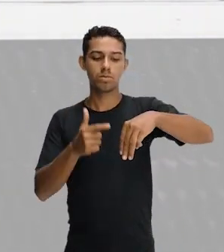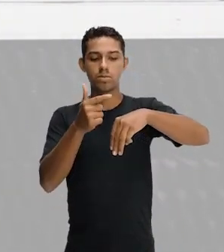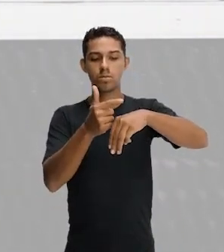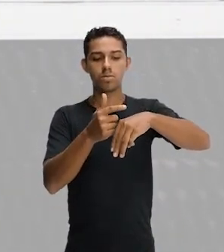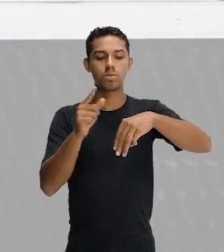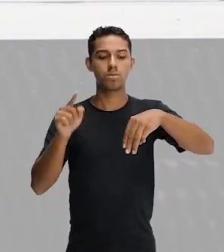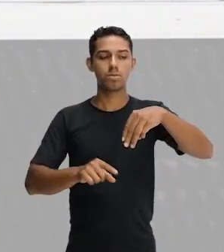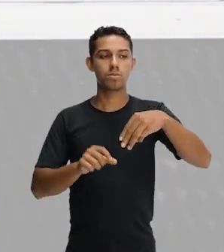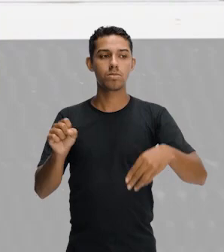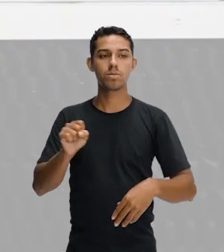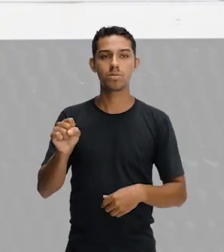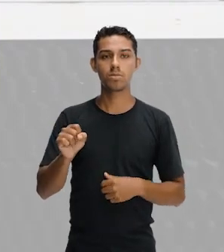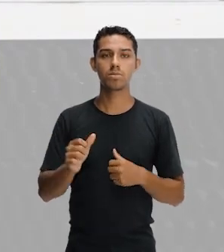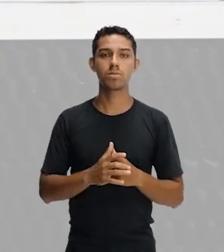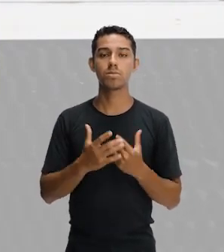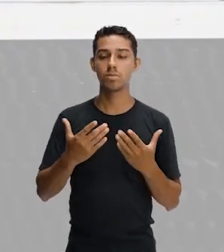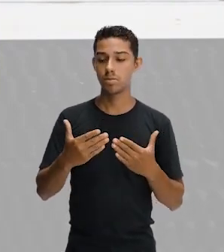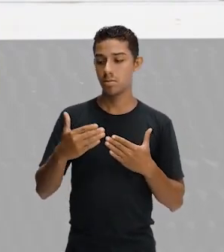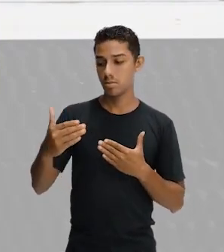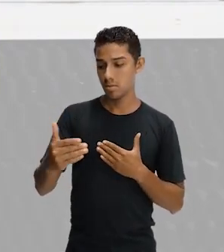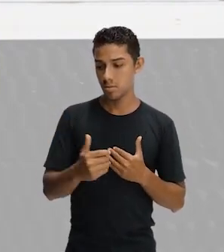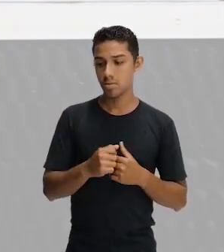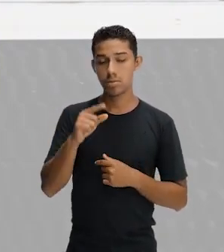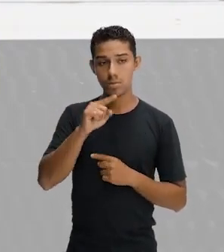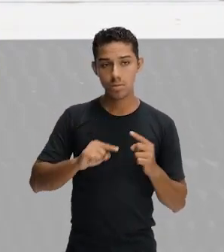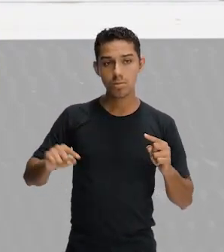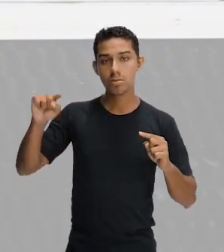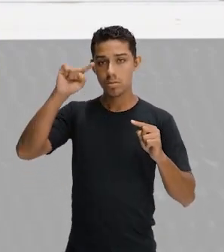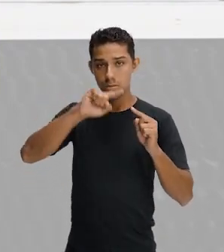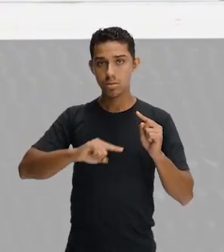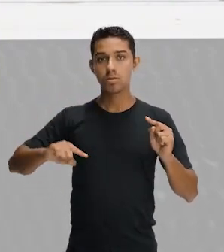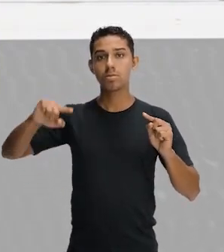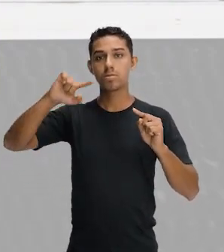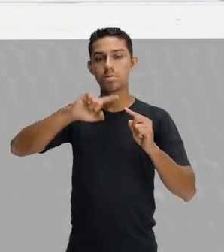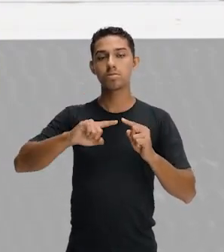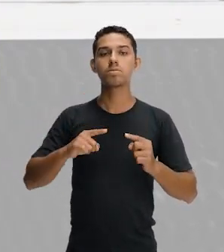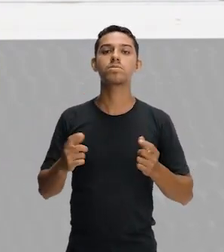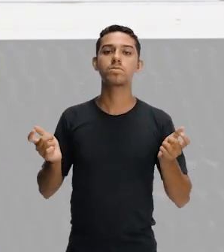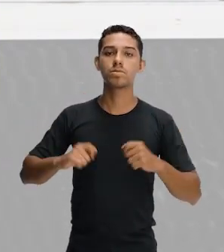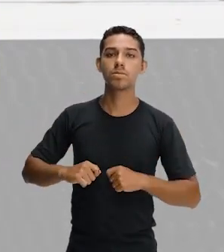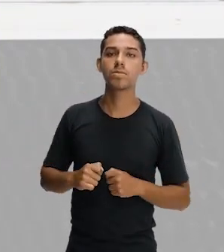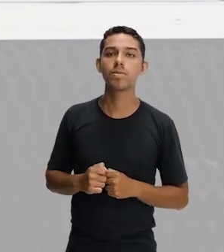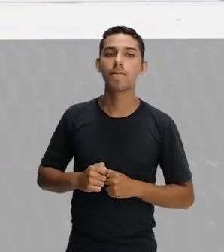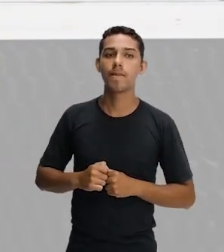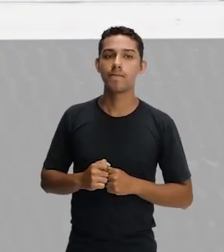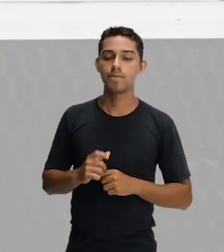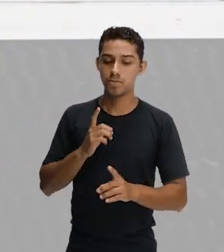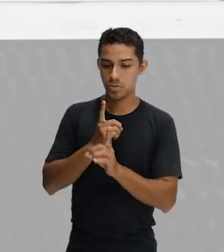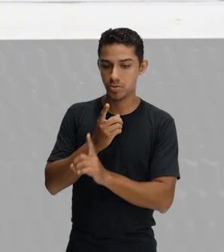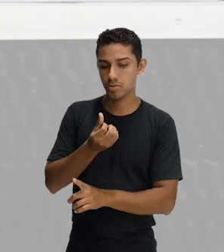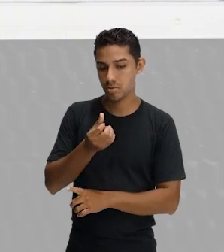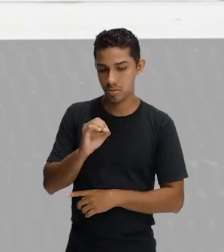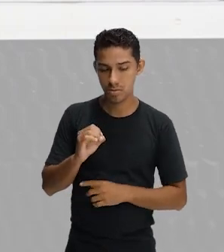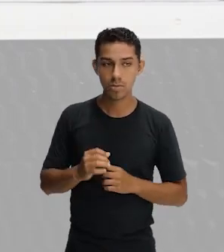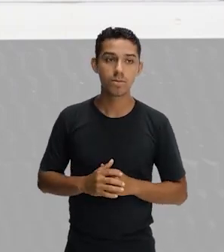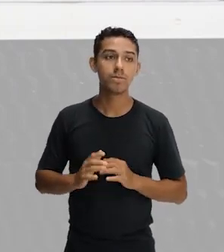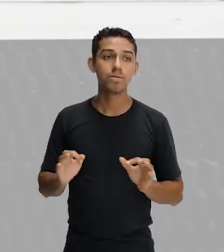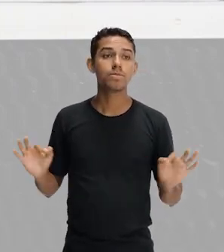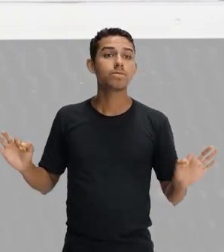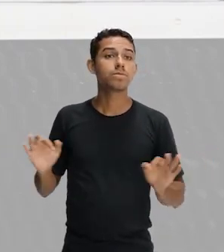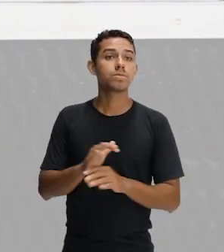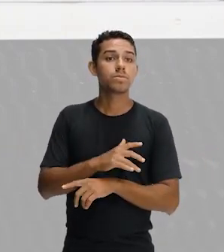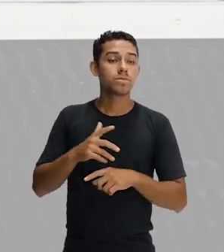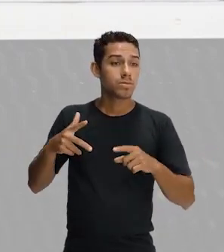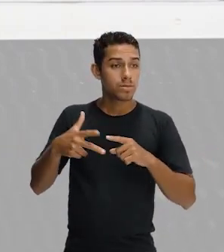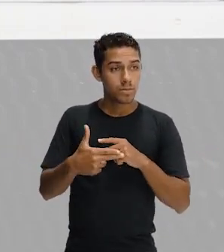né? Então, ele está se movendo, na iminência desse movimento, ele tem um valor de 60, tá ok? E no momento em que ele se